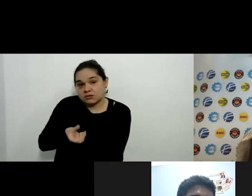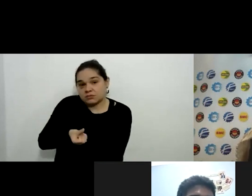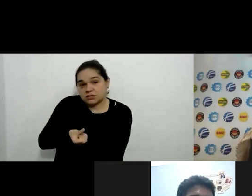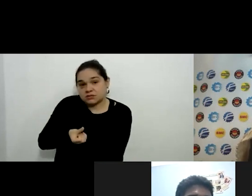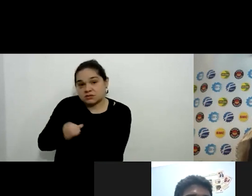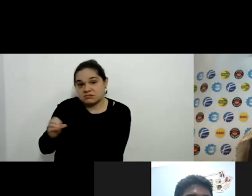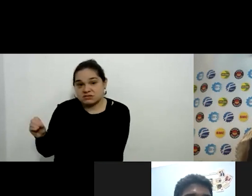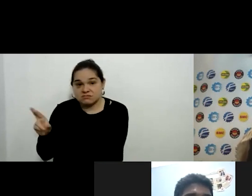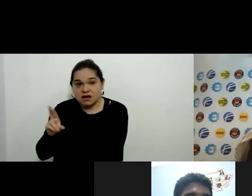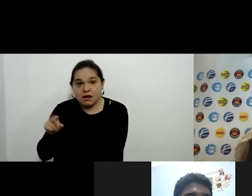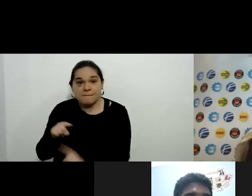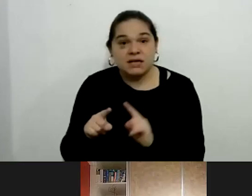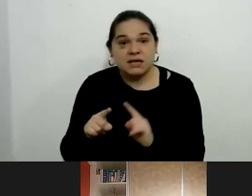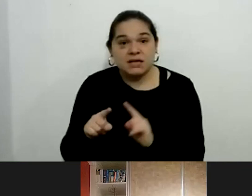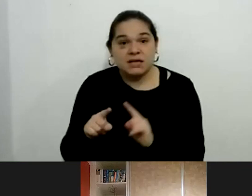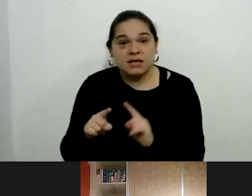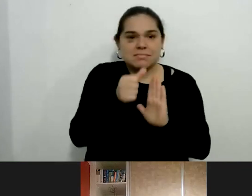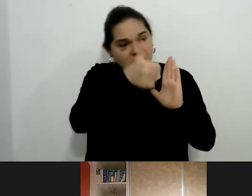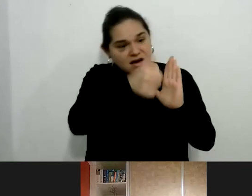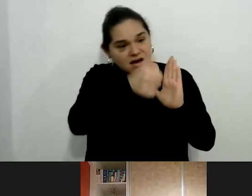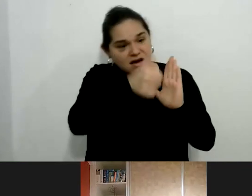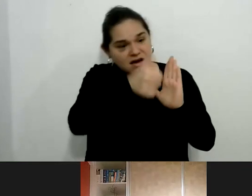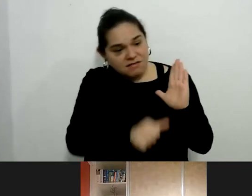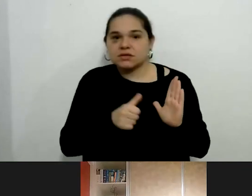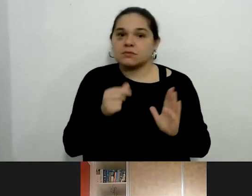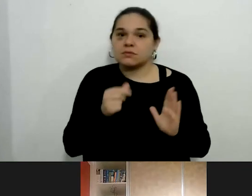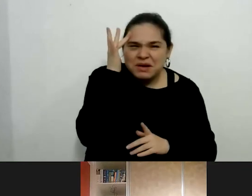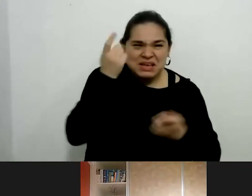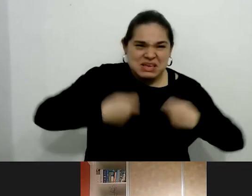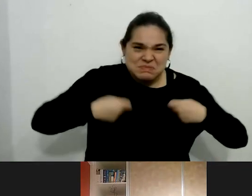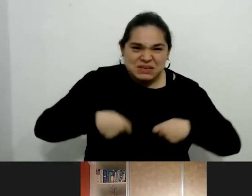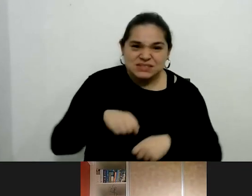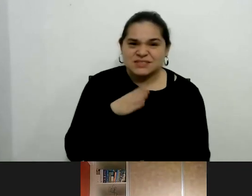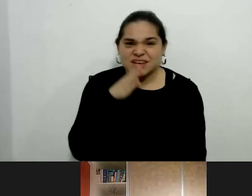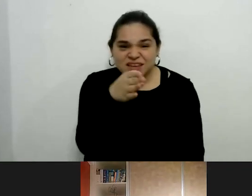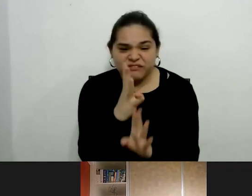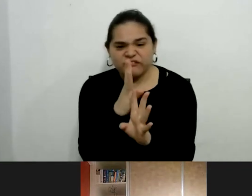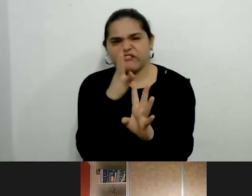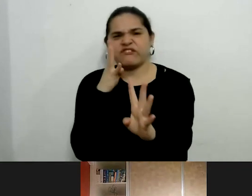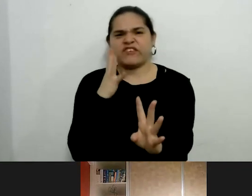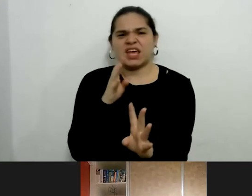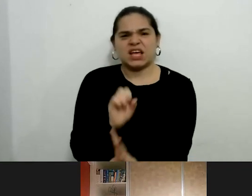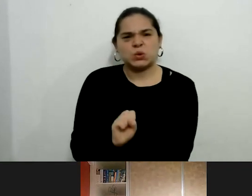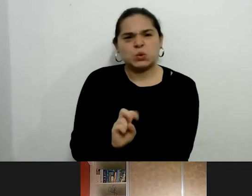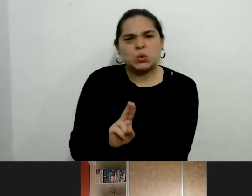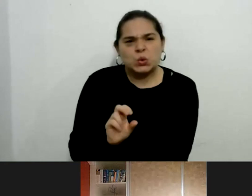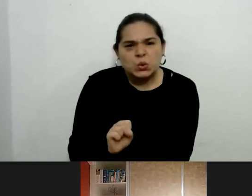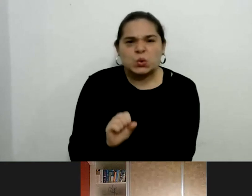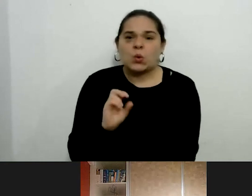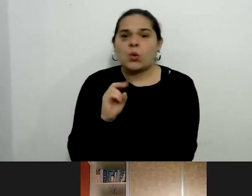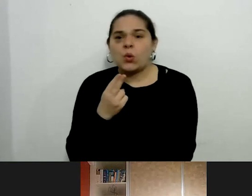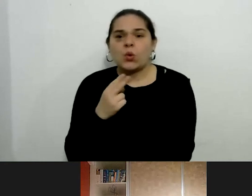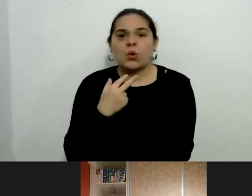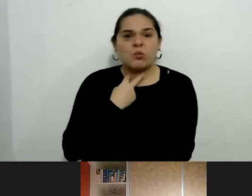primeira assistência que eu acho que pra quem depende principalmente de SUS ou pra quem às vezes não tem como sair de casa,